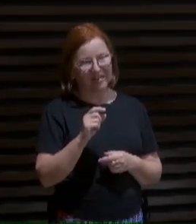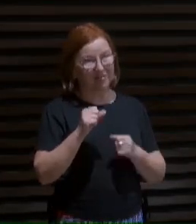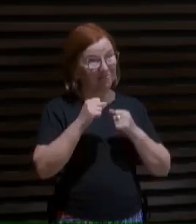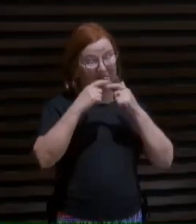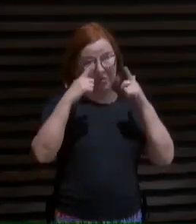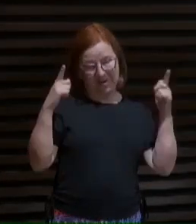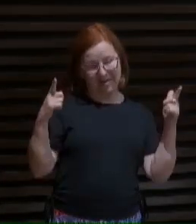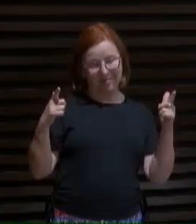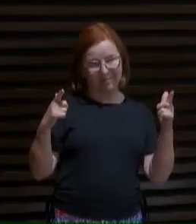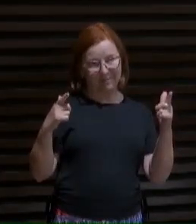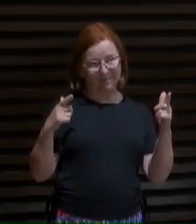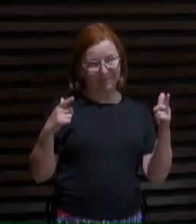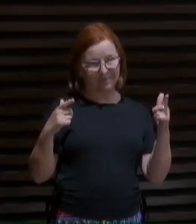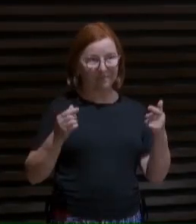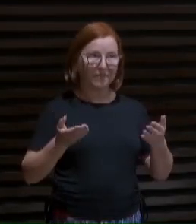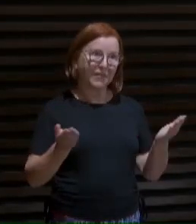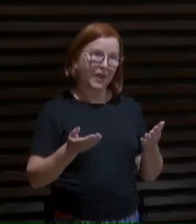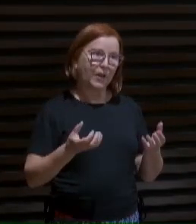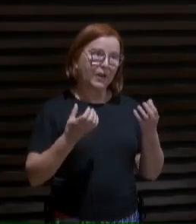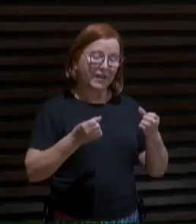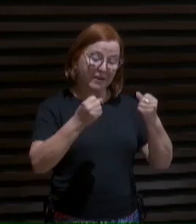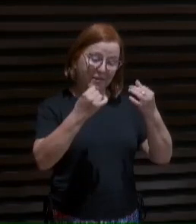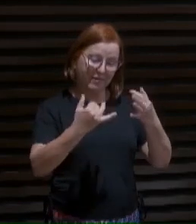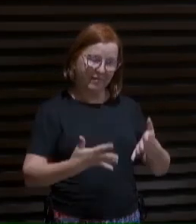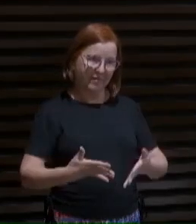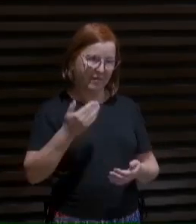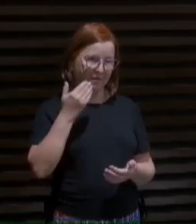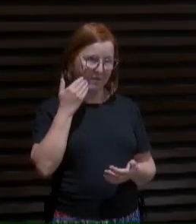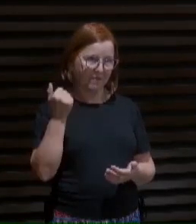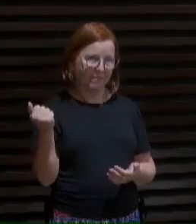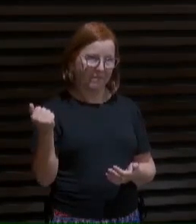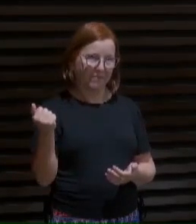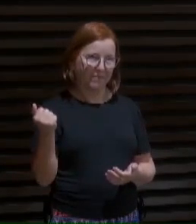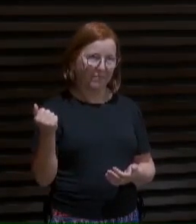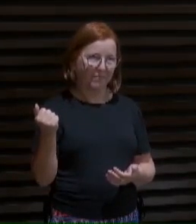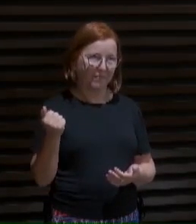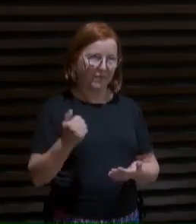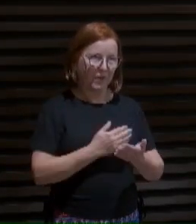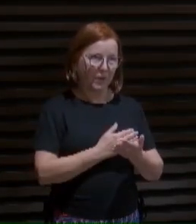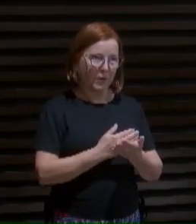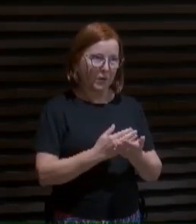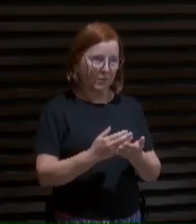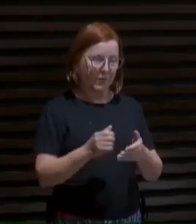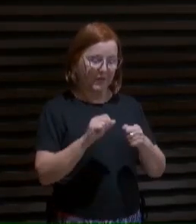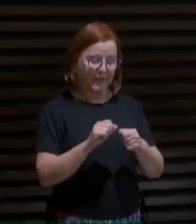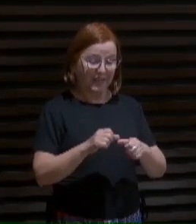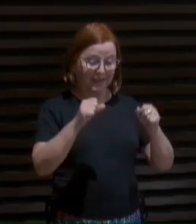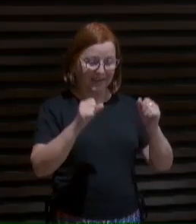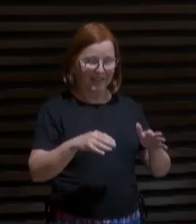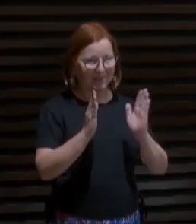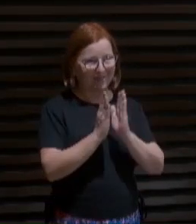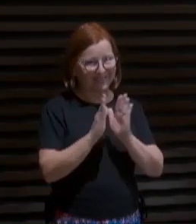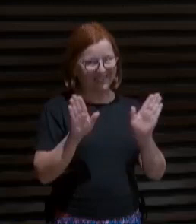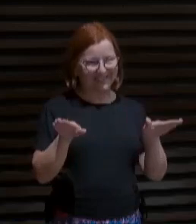E eu vou tentar clarificar um pouco mais, partindo da criação dos anjos.